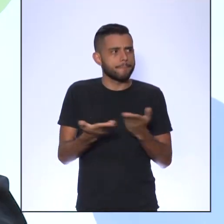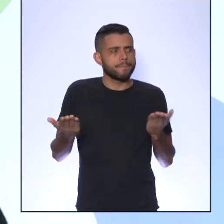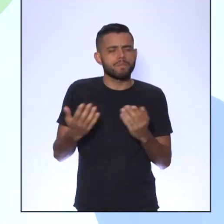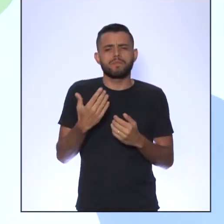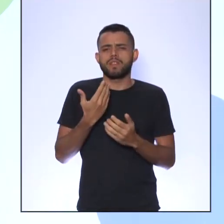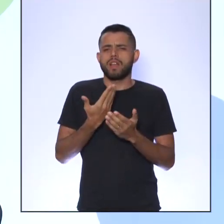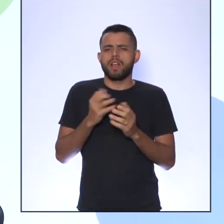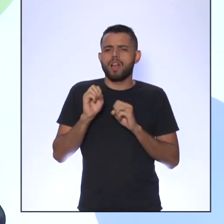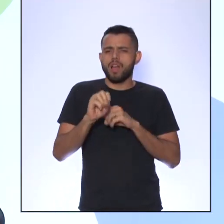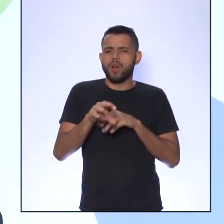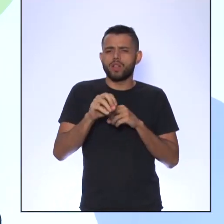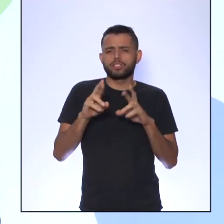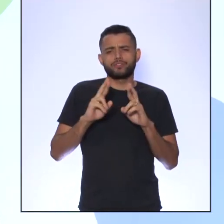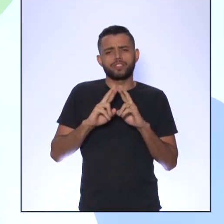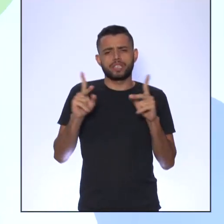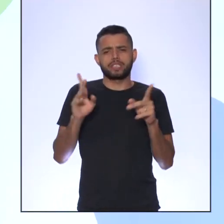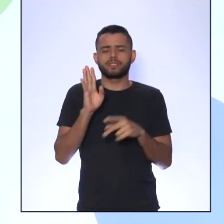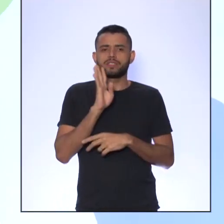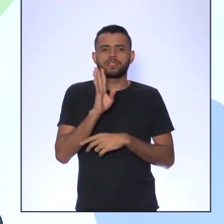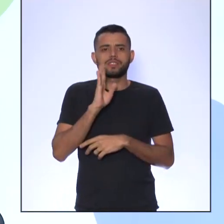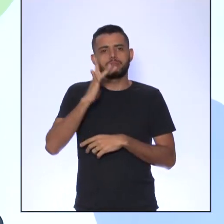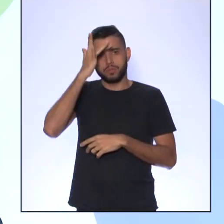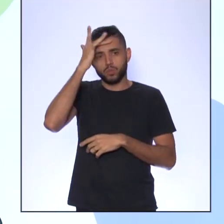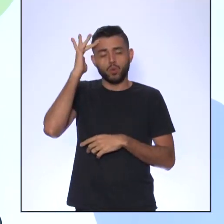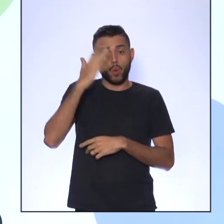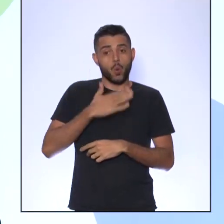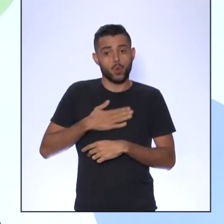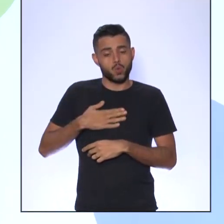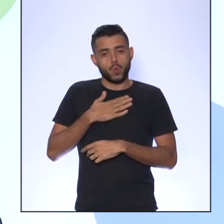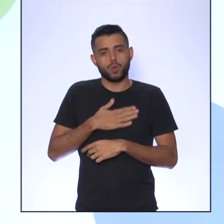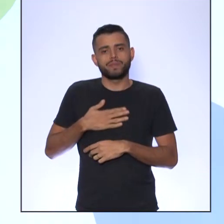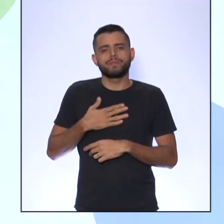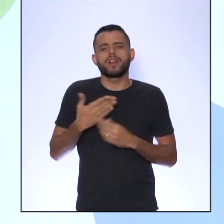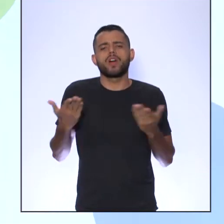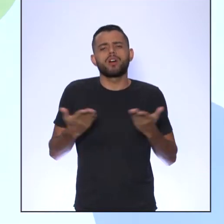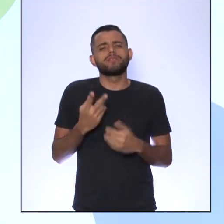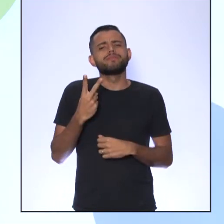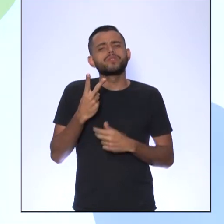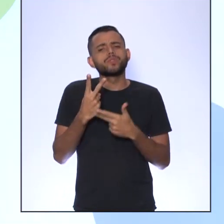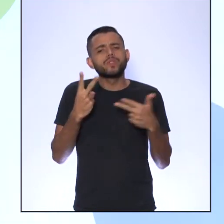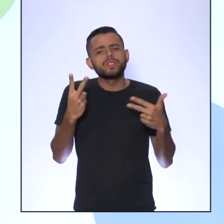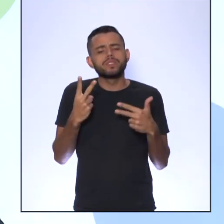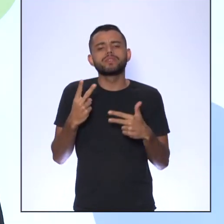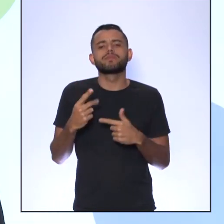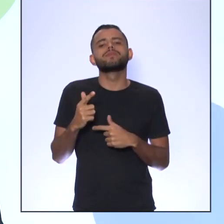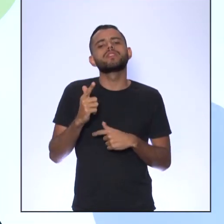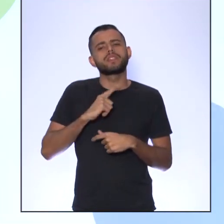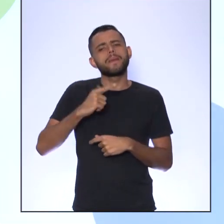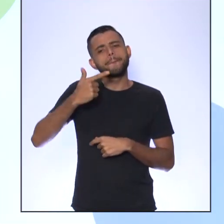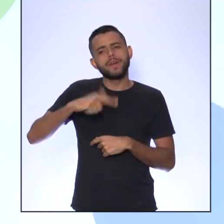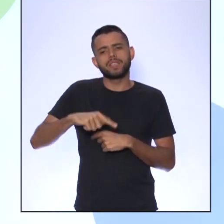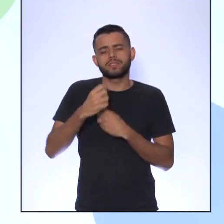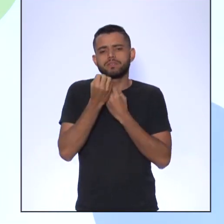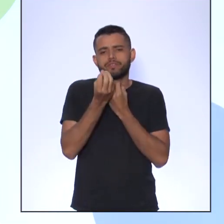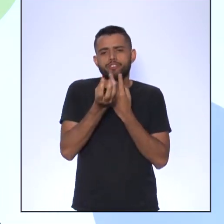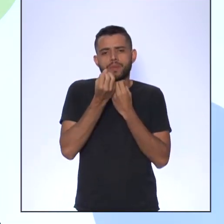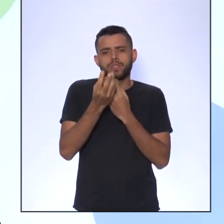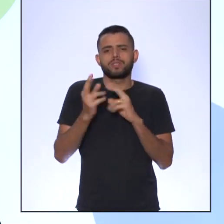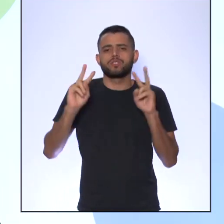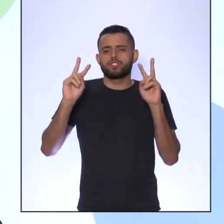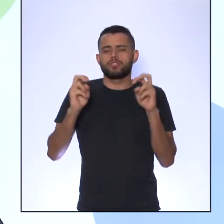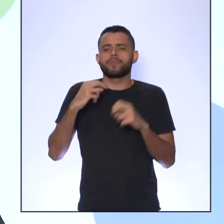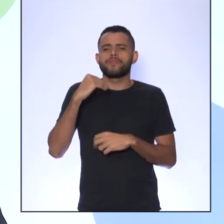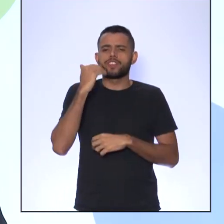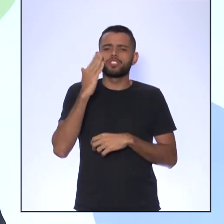diferente, bacana, que a galera gostou muito, eu quero trazer aqui duas coisas, certo? A gente vai trazer mais informações sobre os vestibulares